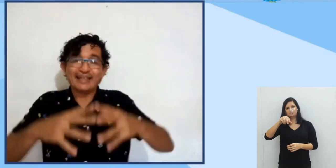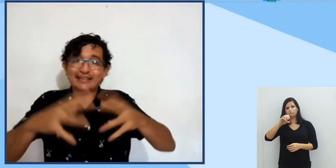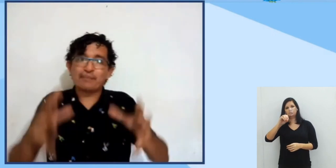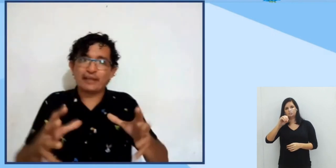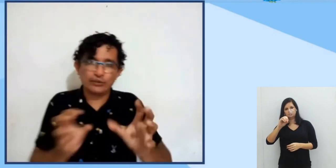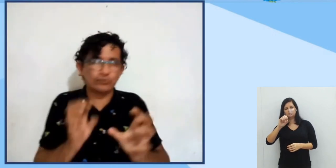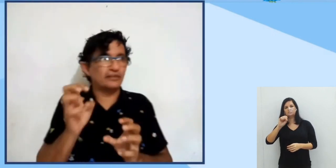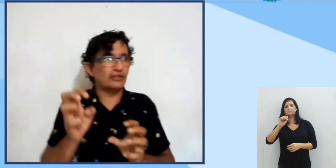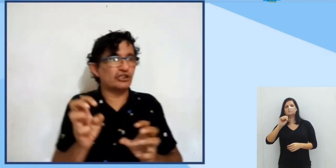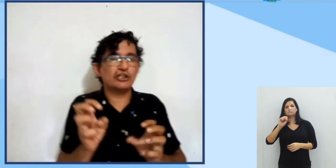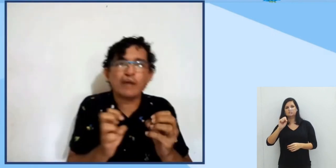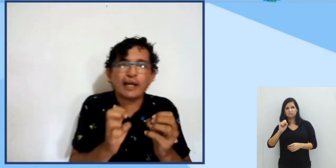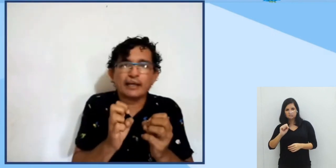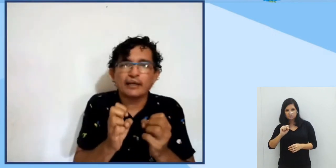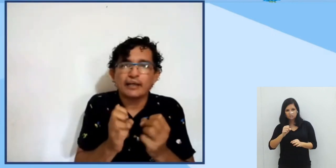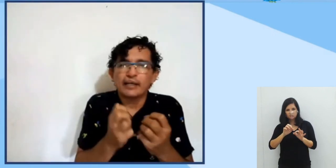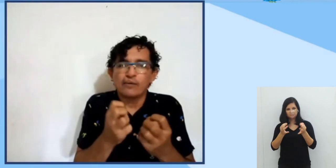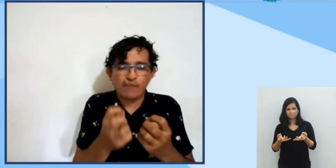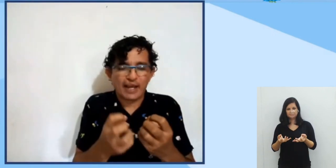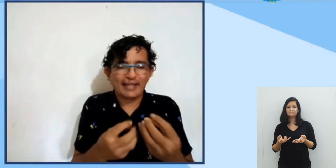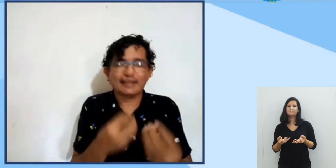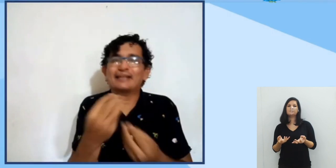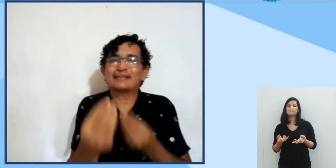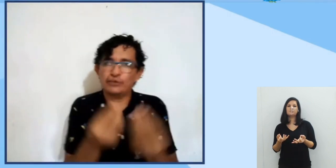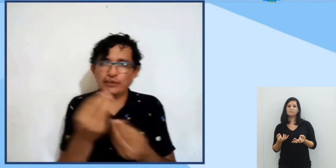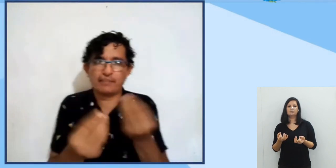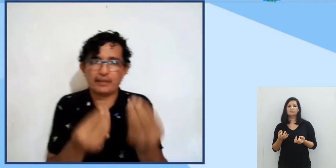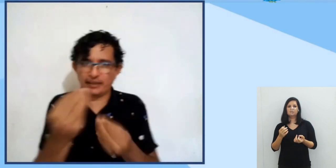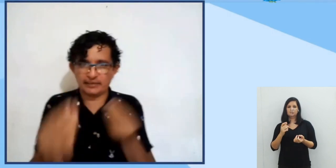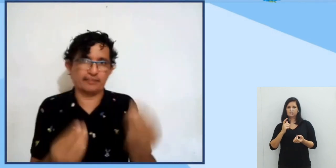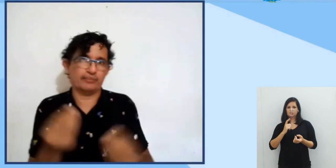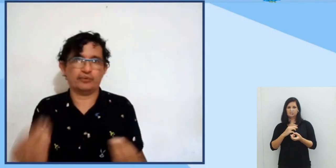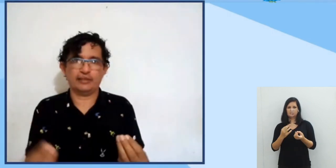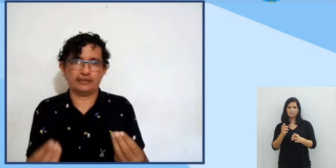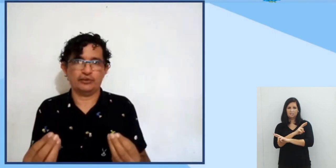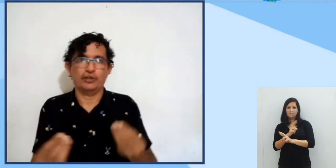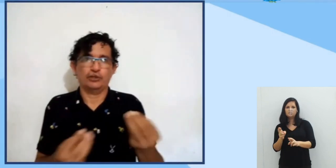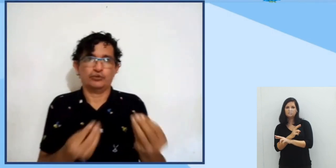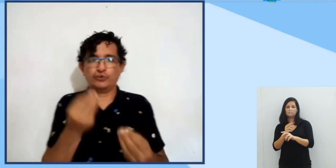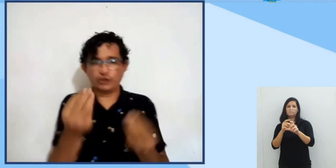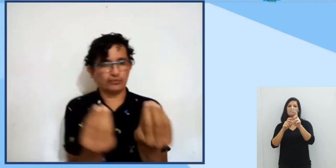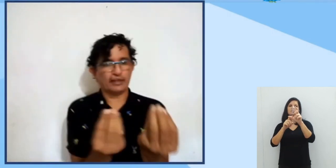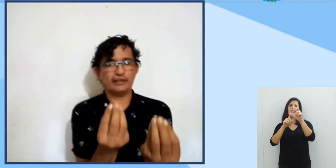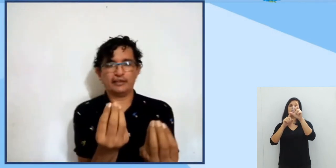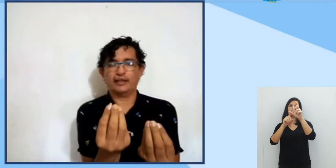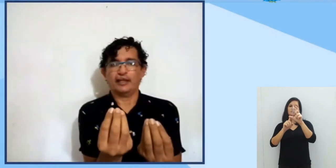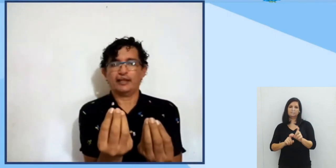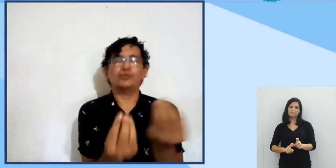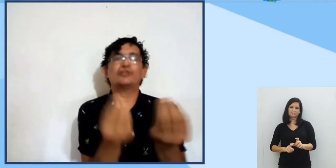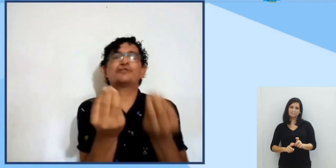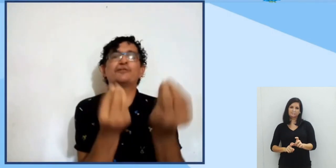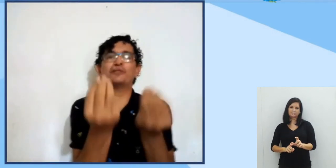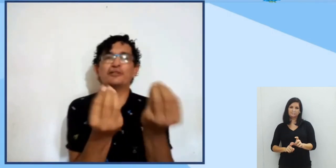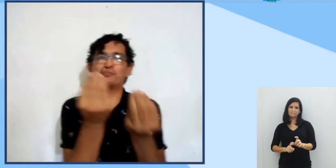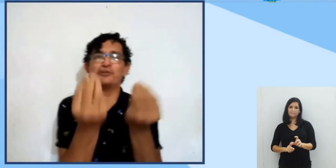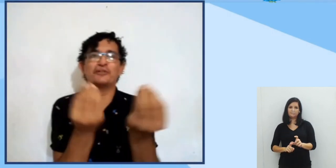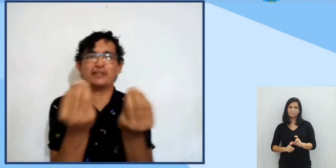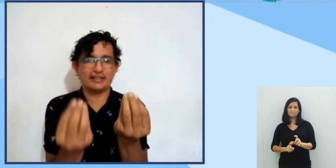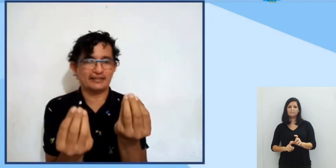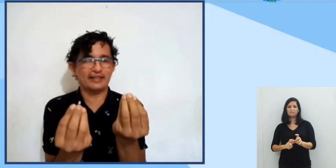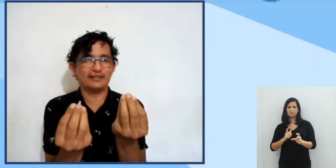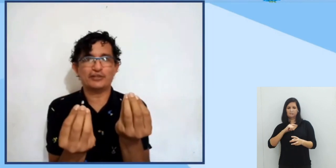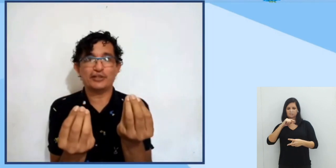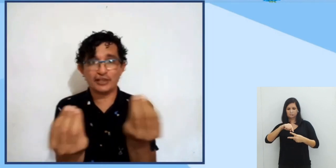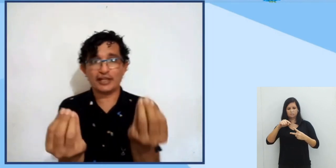Olha, nesse período existia uma relação de dependência muito grande. Surgiram aí duas figuras